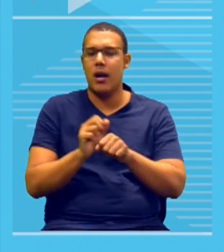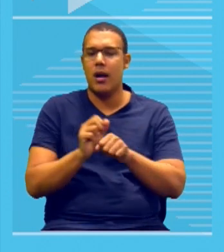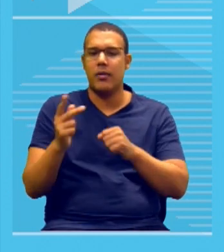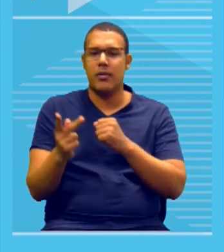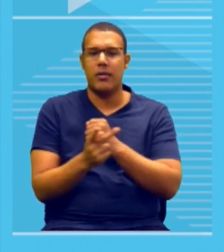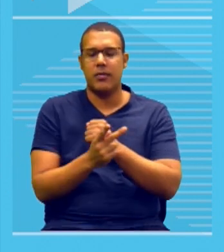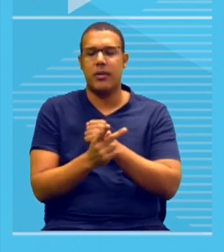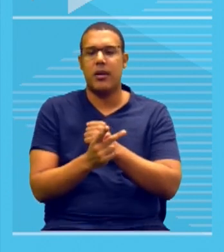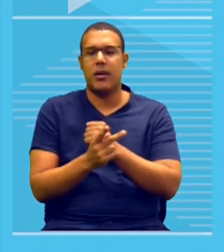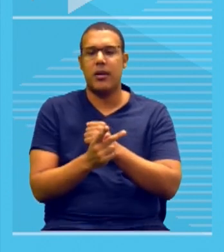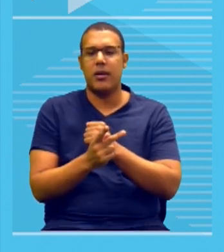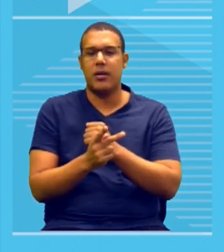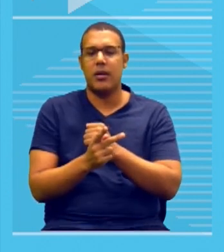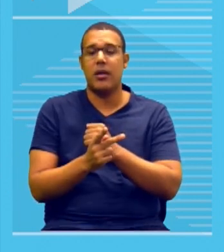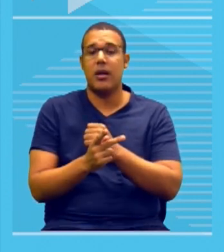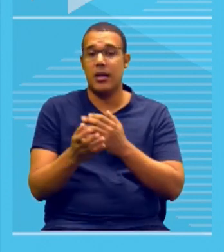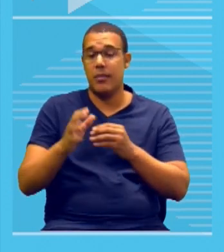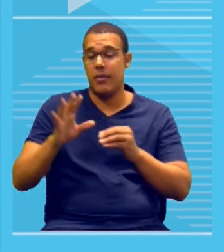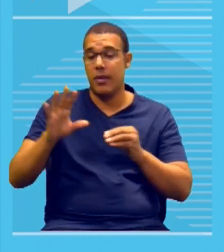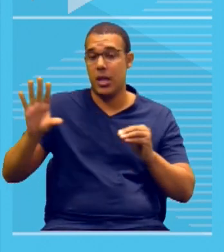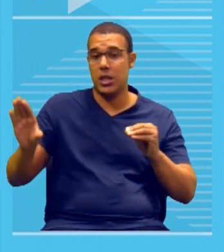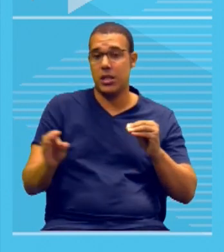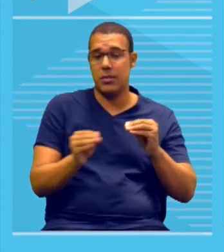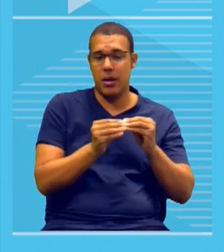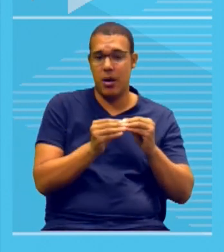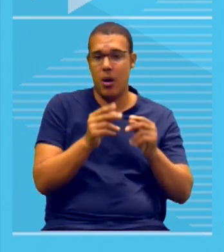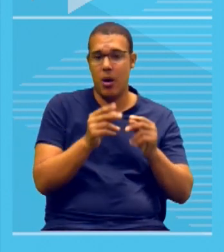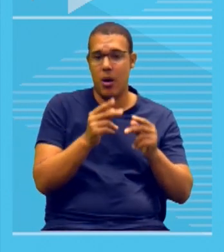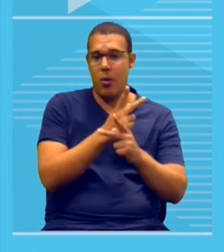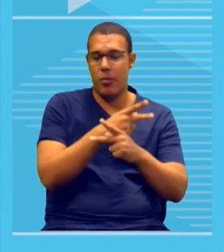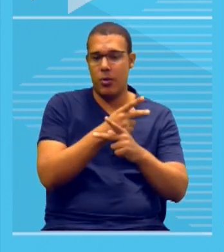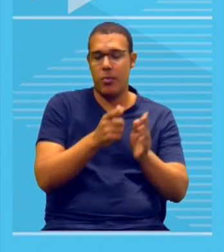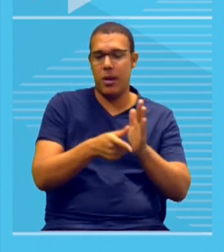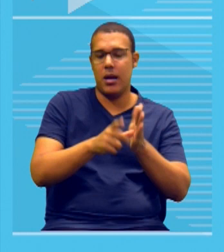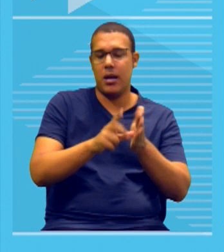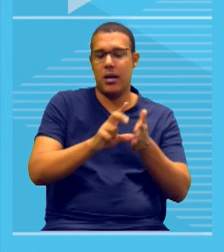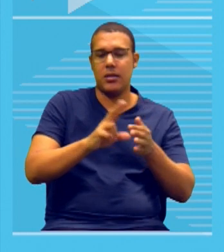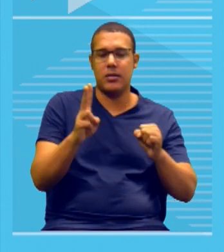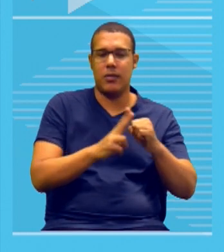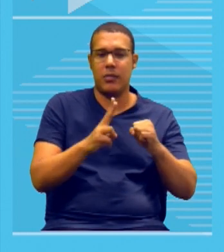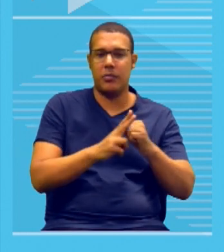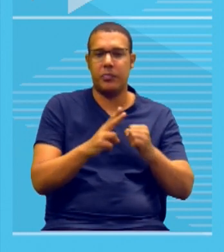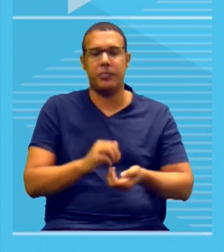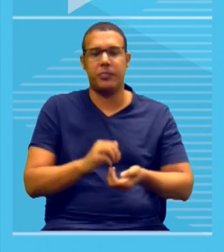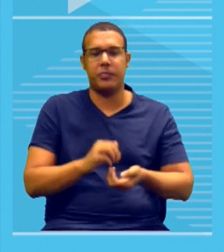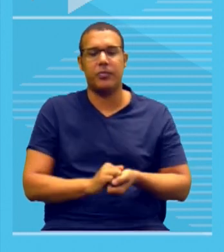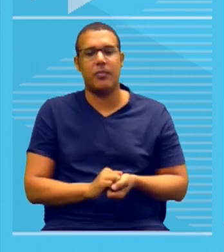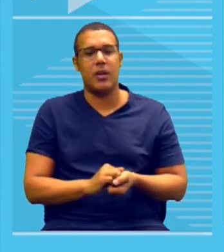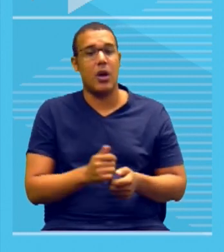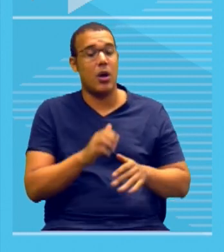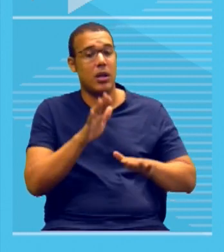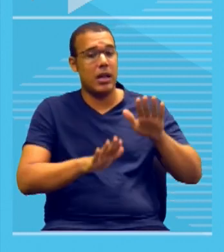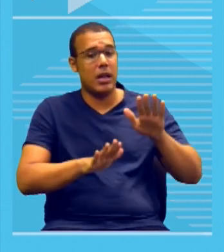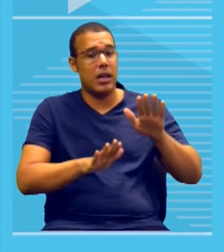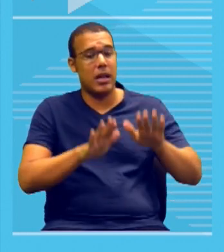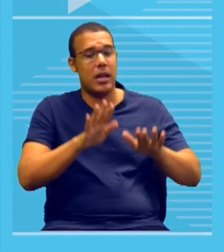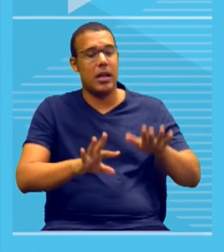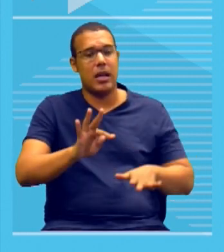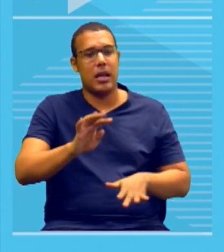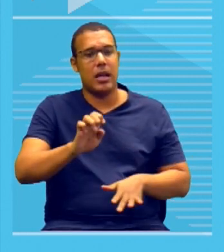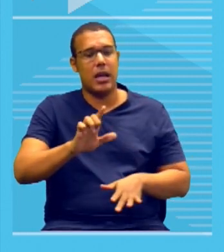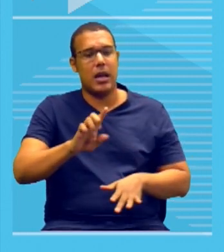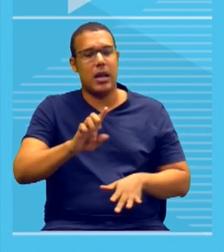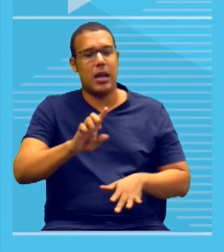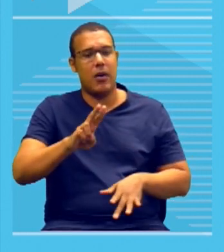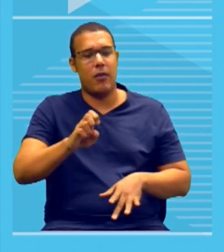ele vai Obrigatoriamente puxar o pronome para antes do verbo Talvez é um advérbio de dúvida